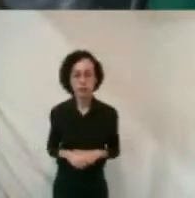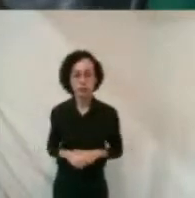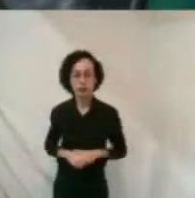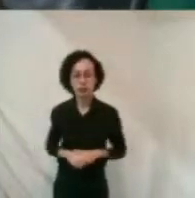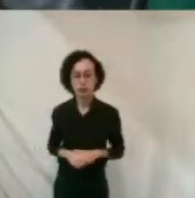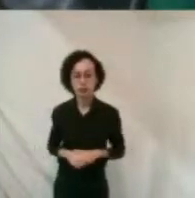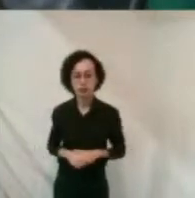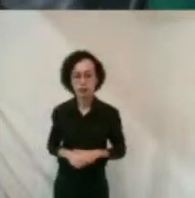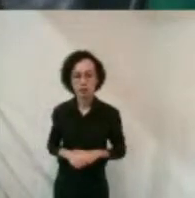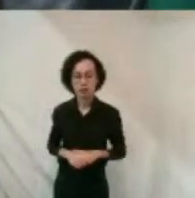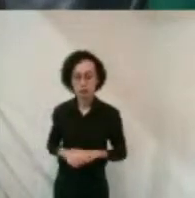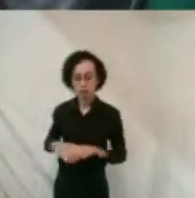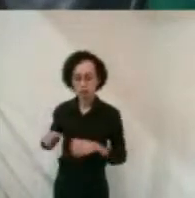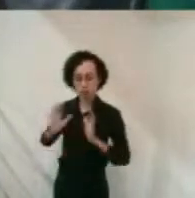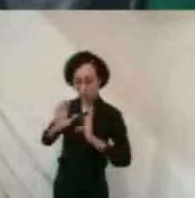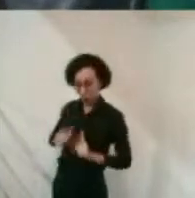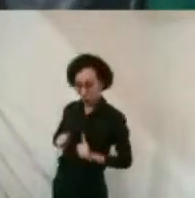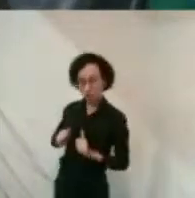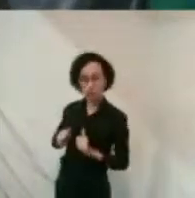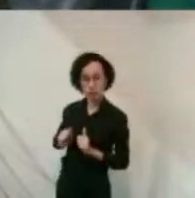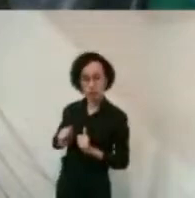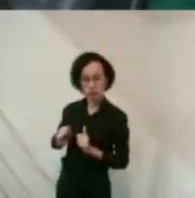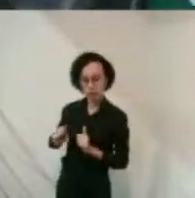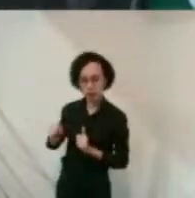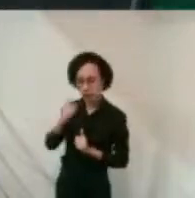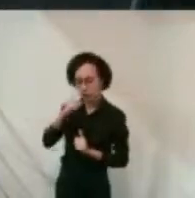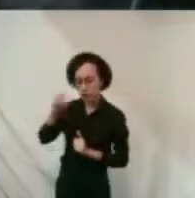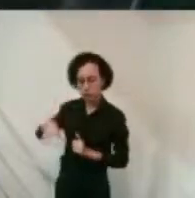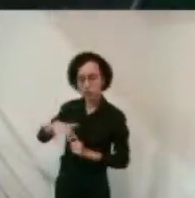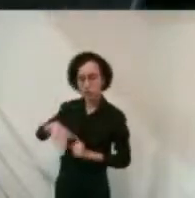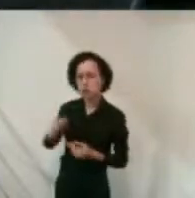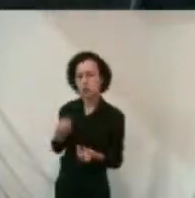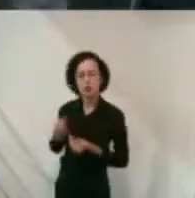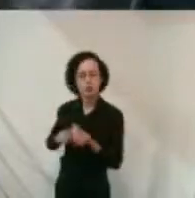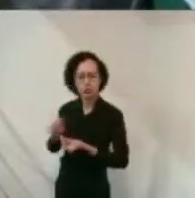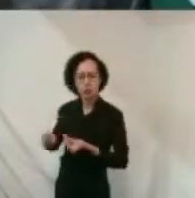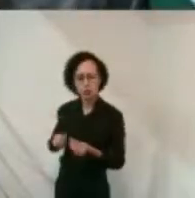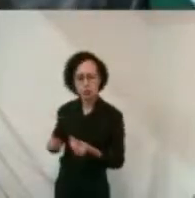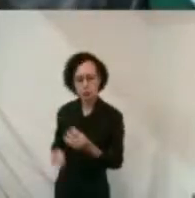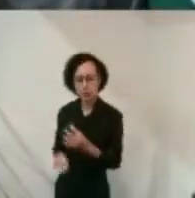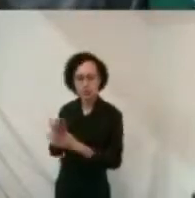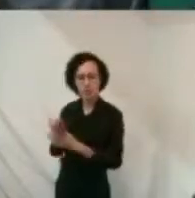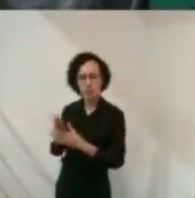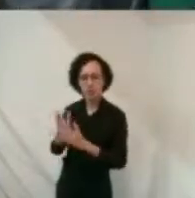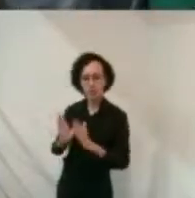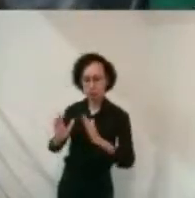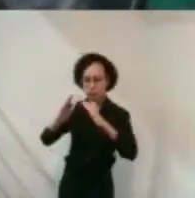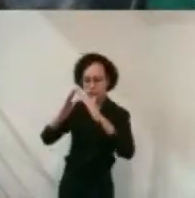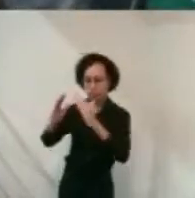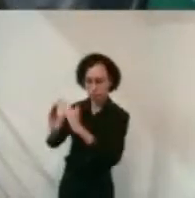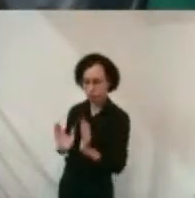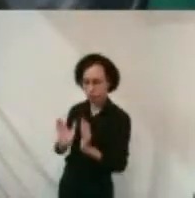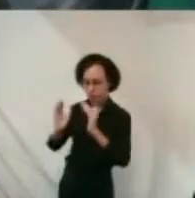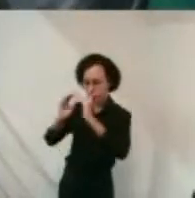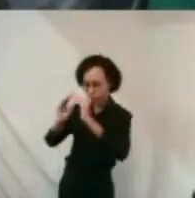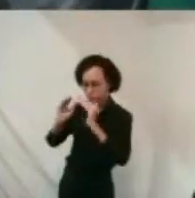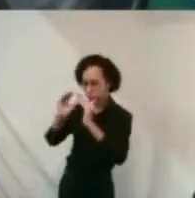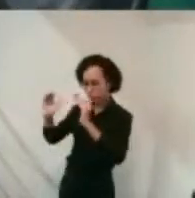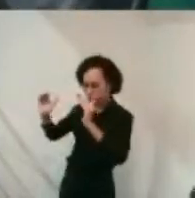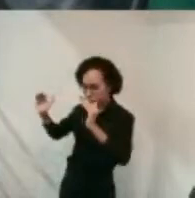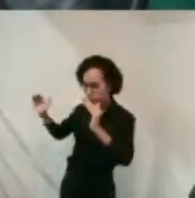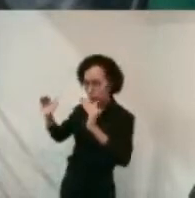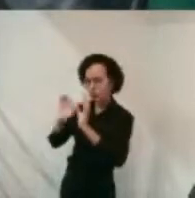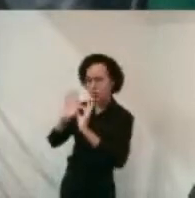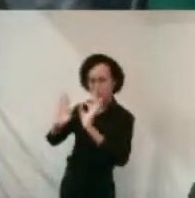encerrar o lixão, resolver o problema dos catadores. Como é que resolve? Criando um galpão de separação, introduzindo